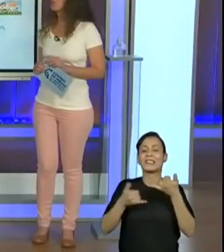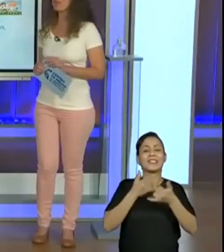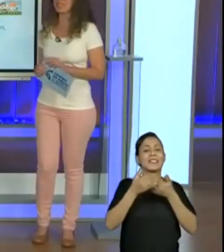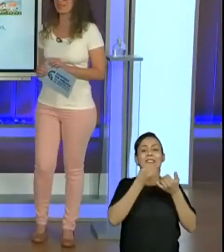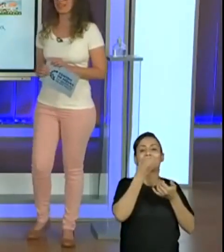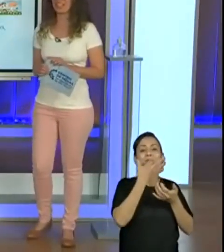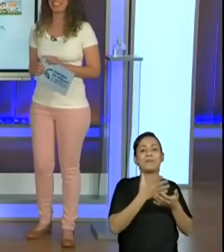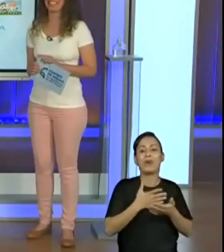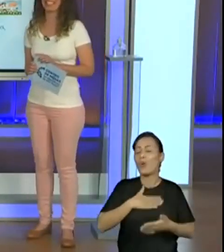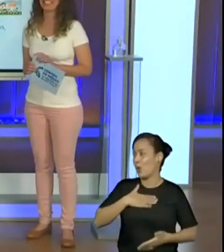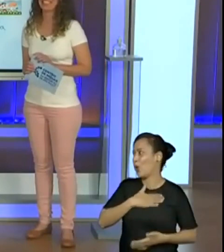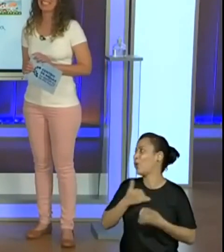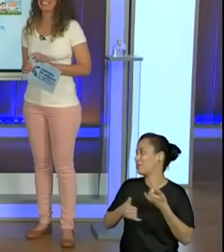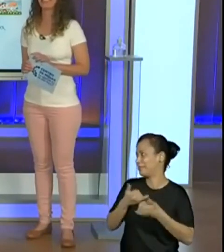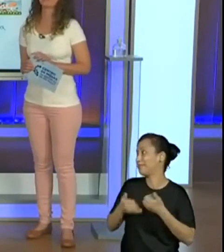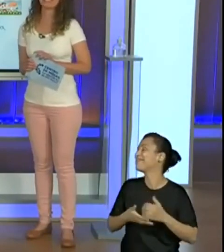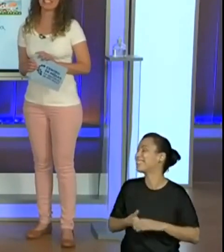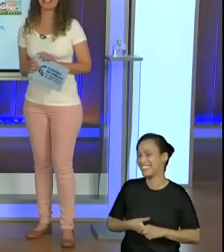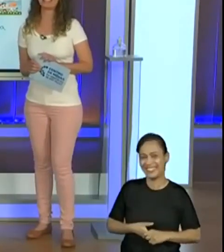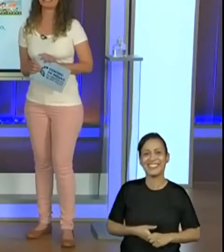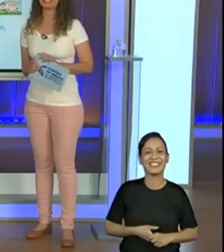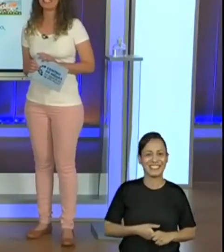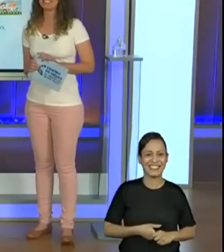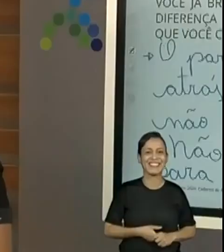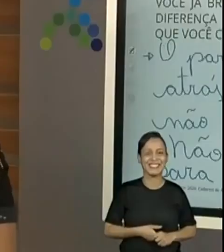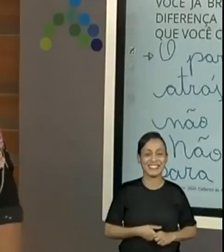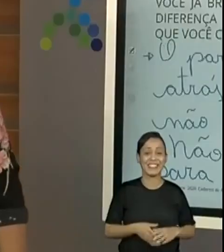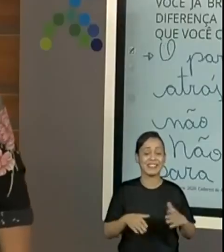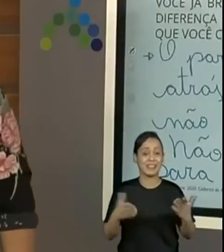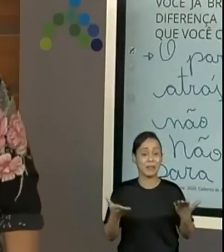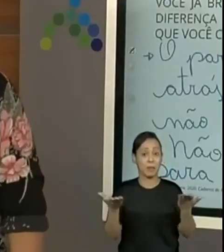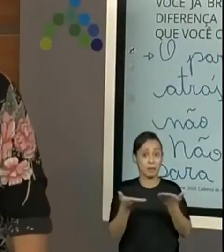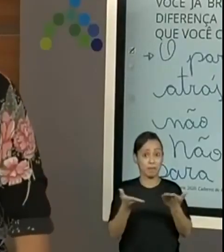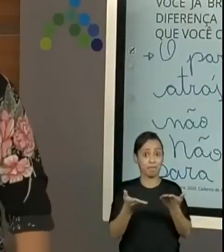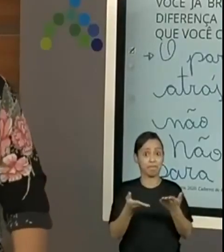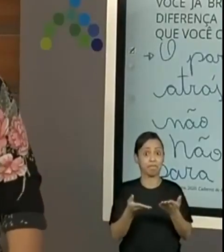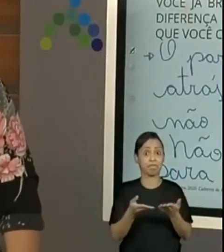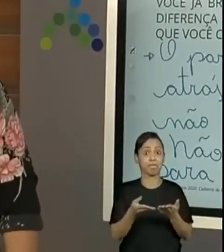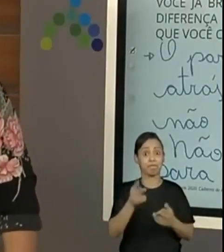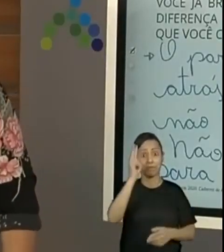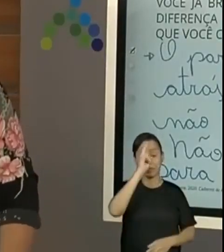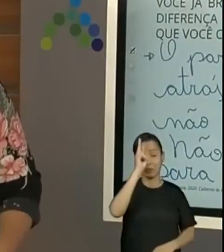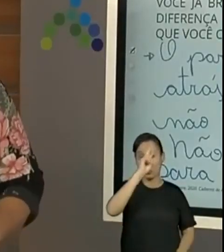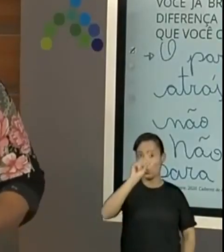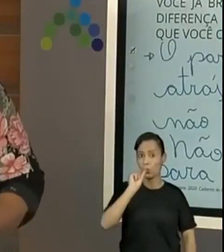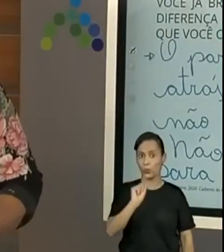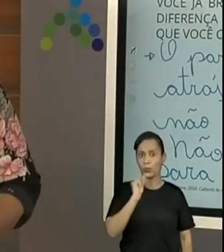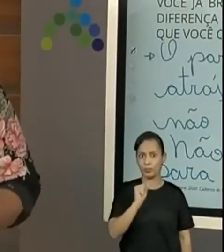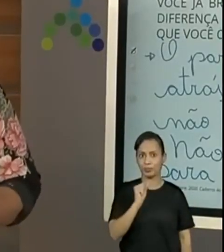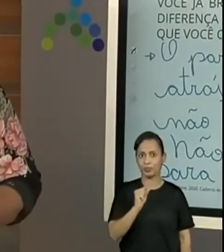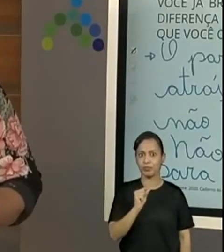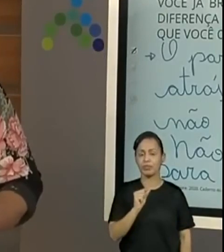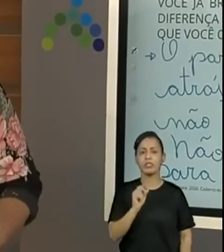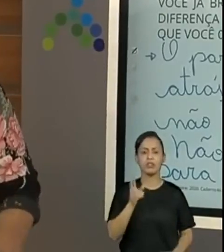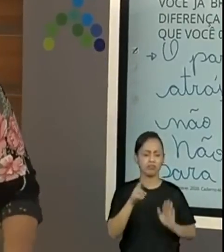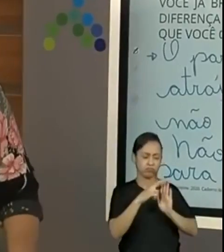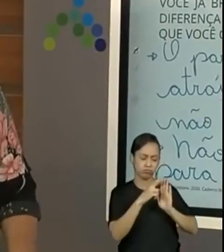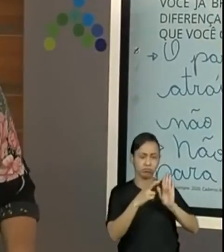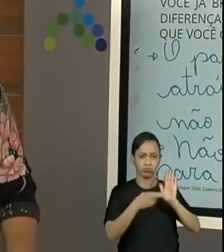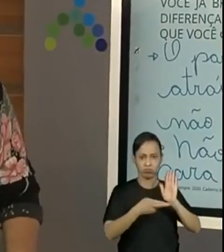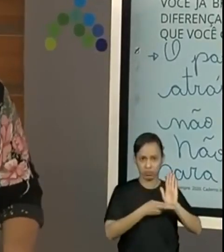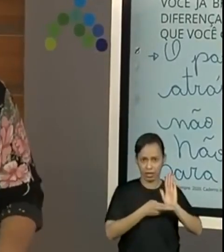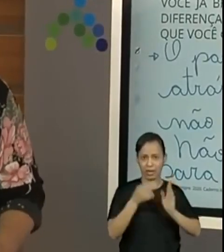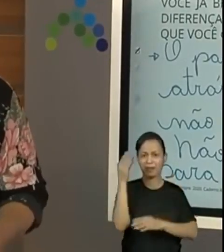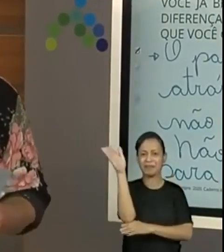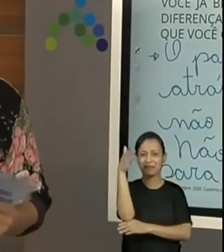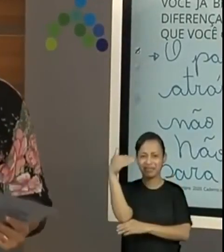é com a gente mesmo. Vamos continuar brincando, então? Sim. Vou lembrar vocês. Nós fizemos ali um resgate das brincadeiras que